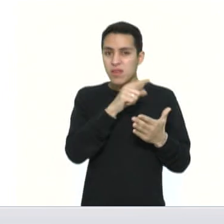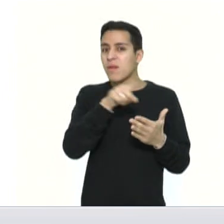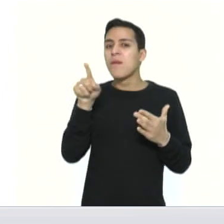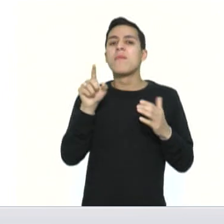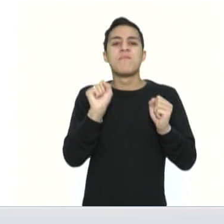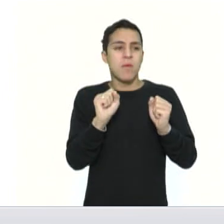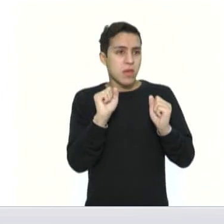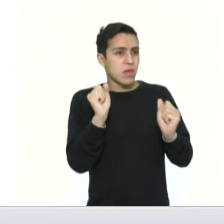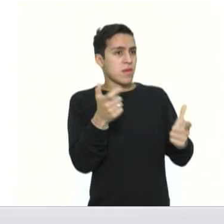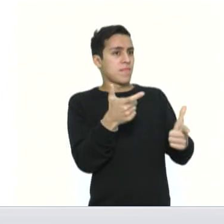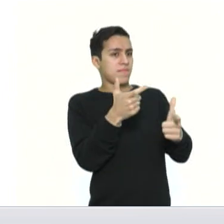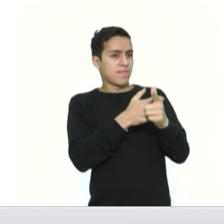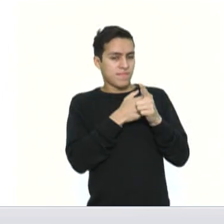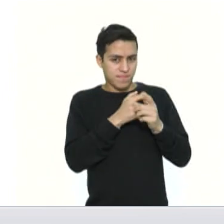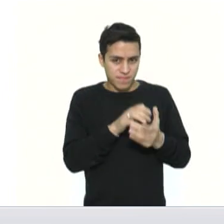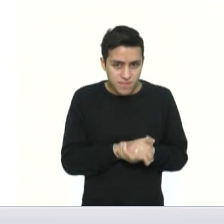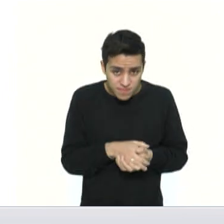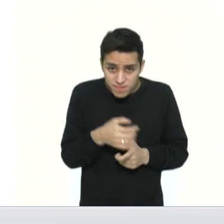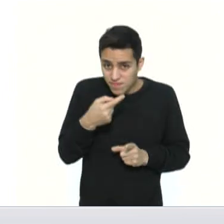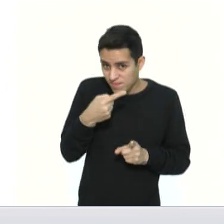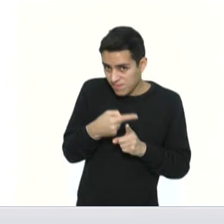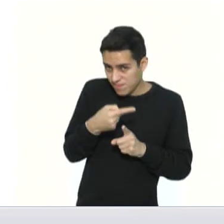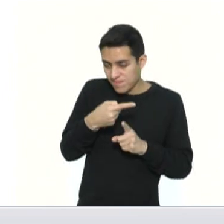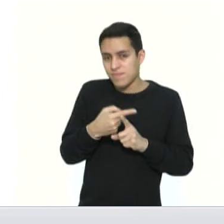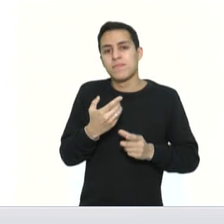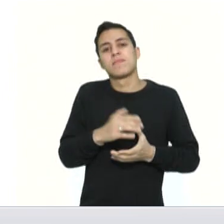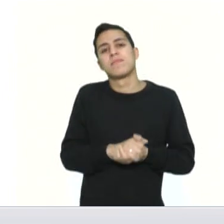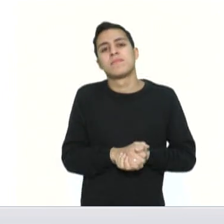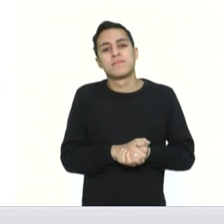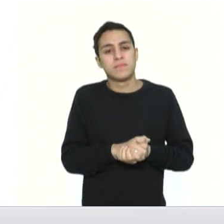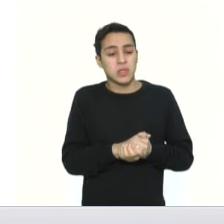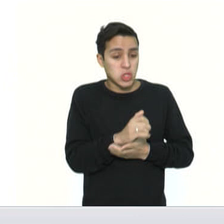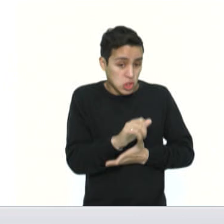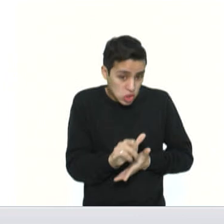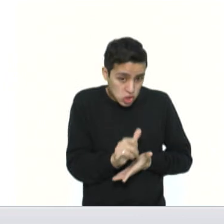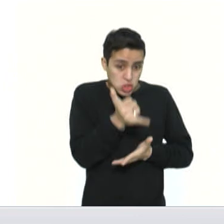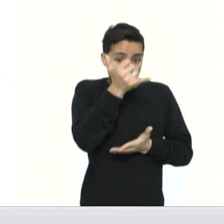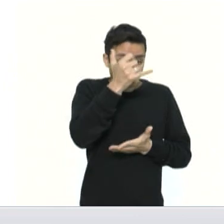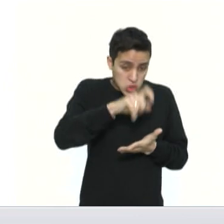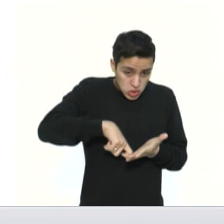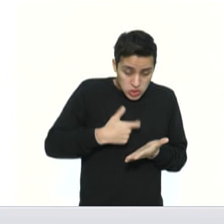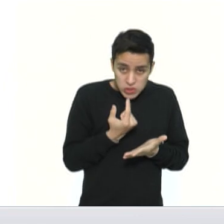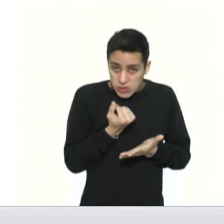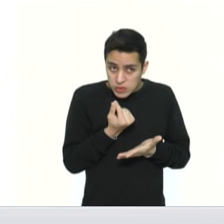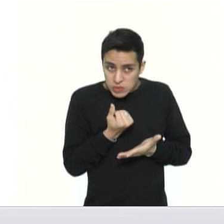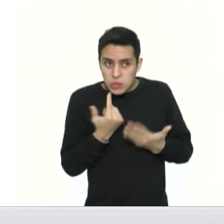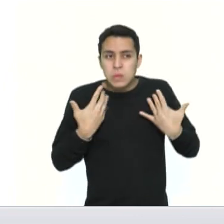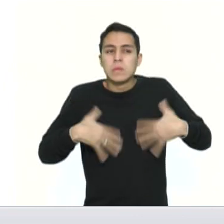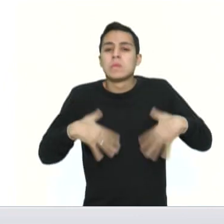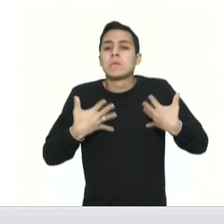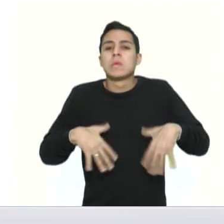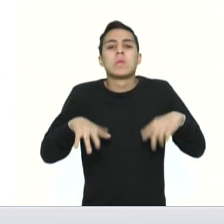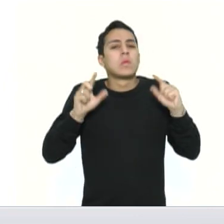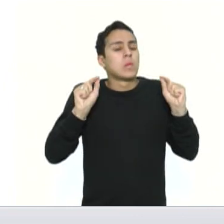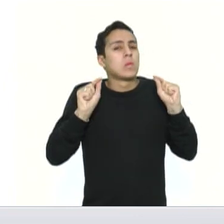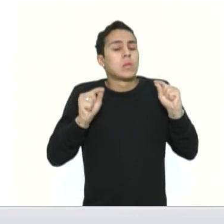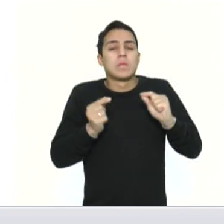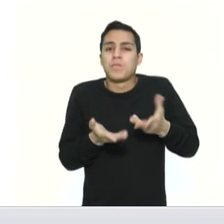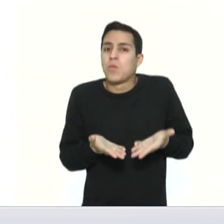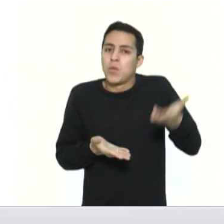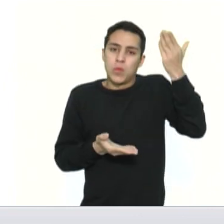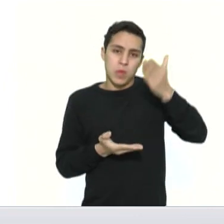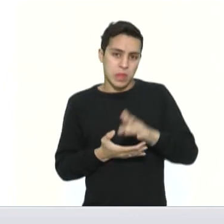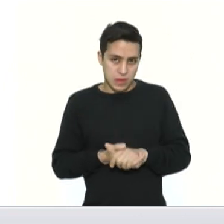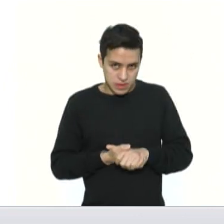realmente se endividar. Isso porque os juros do saque são muito